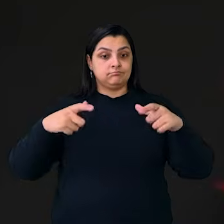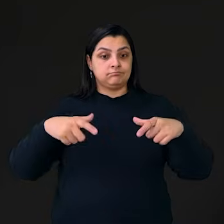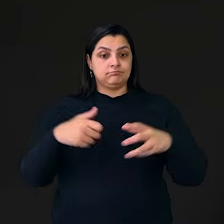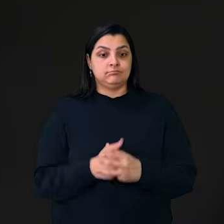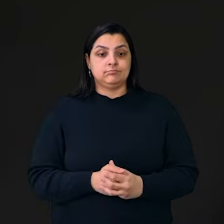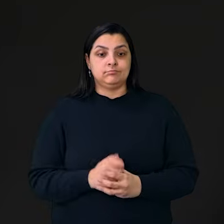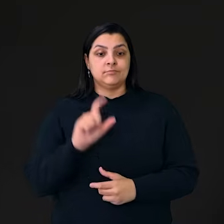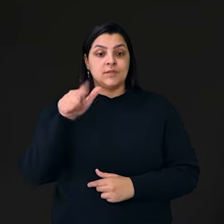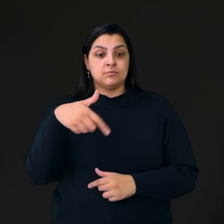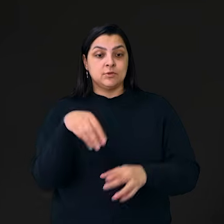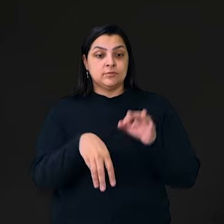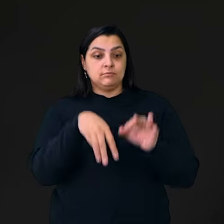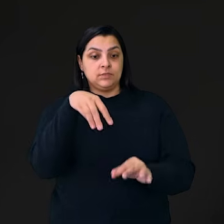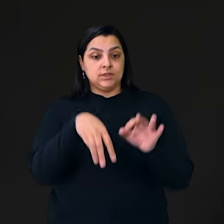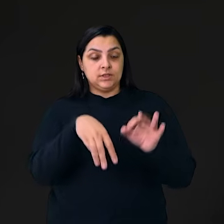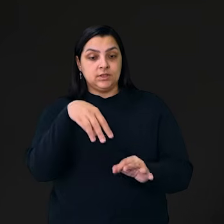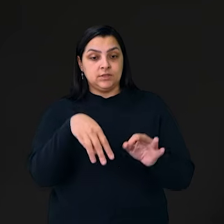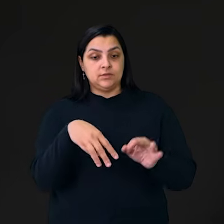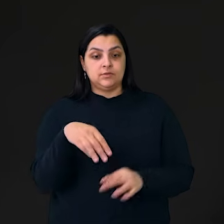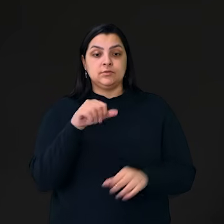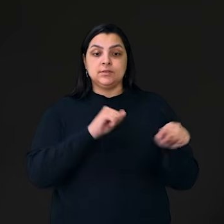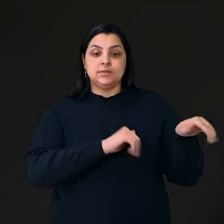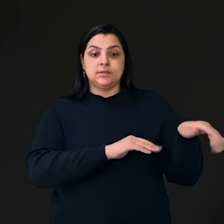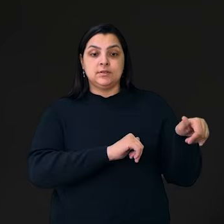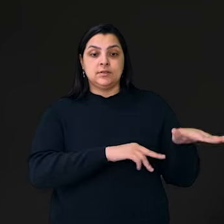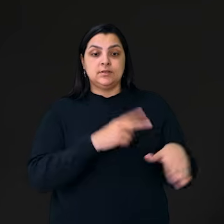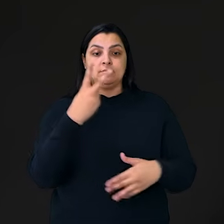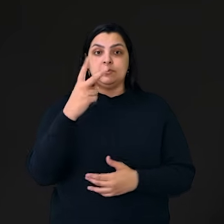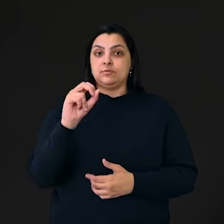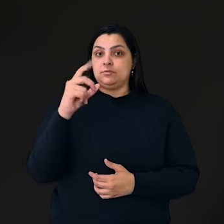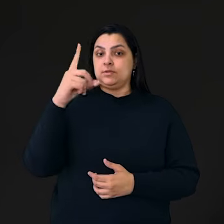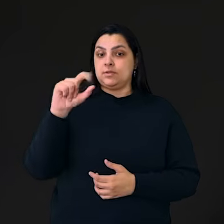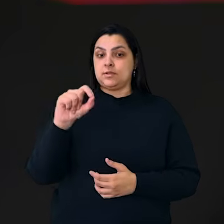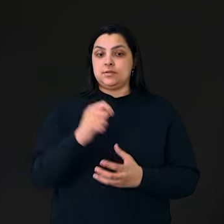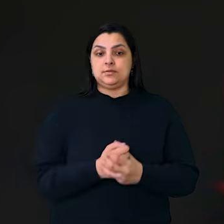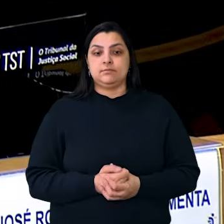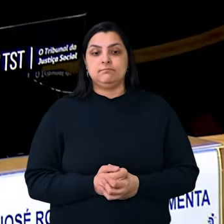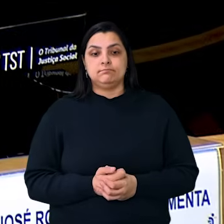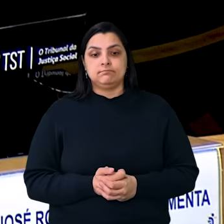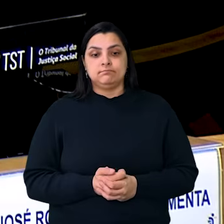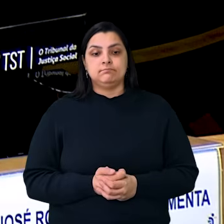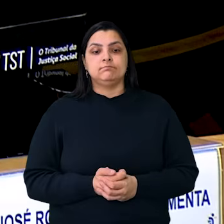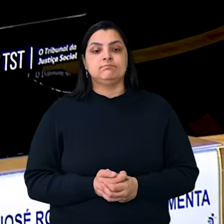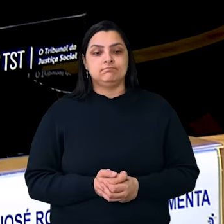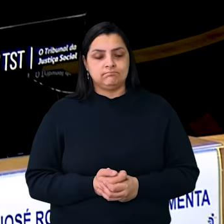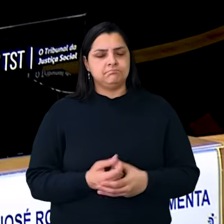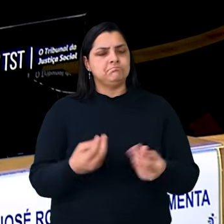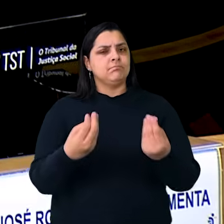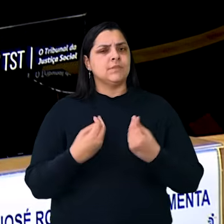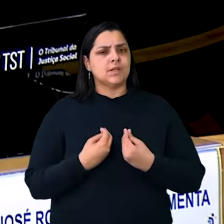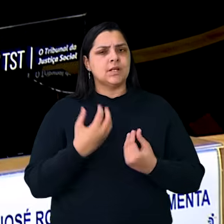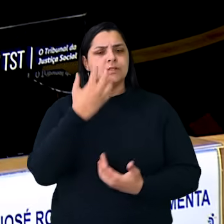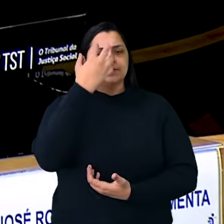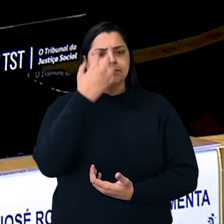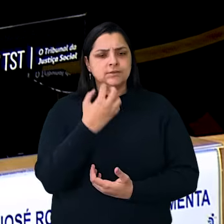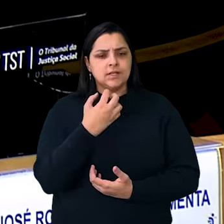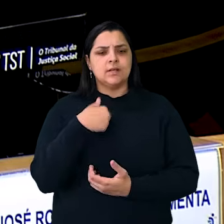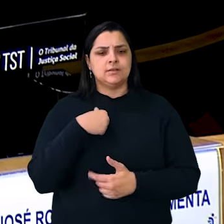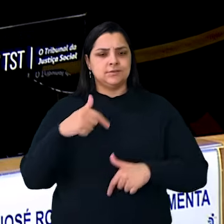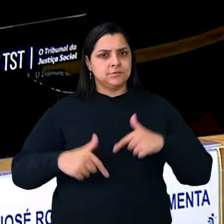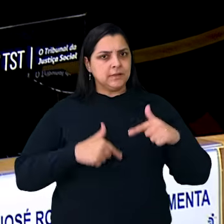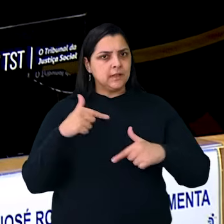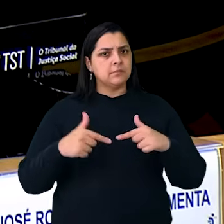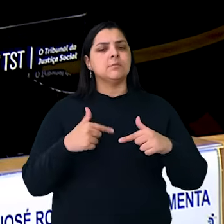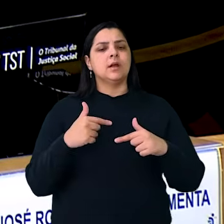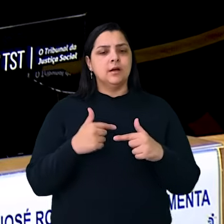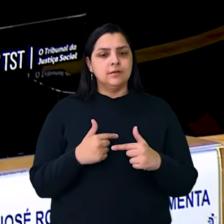Região. Foi nomeado ministro do TST em setembro de 2010. Eu realmente encaro com muita seriedade esse